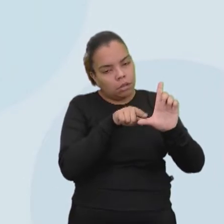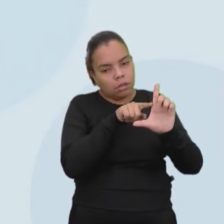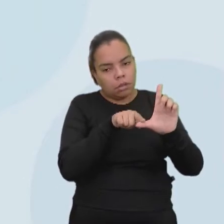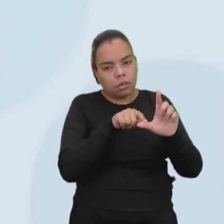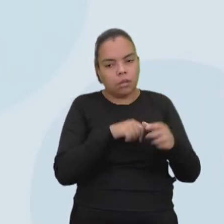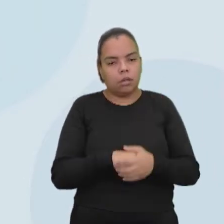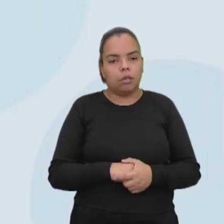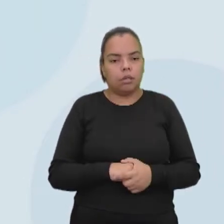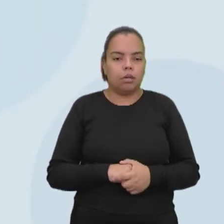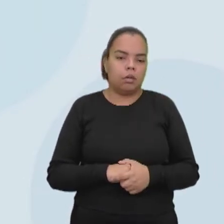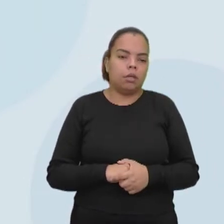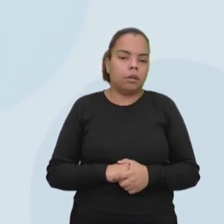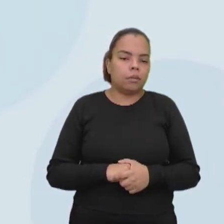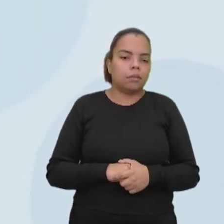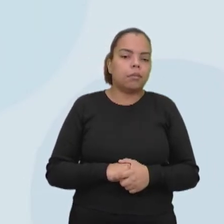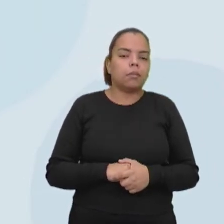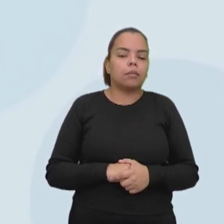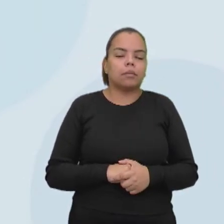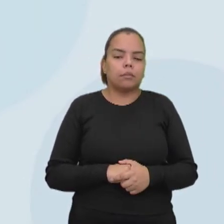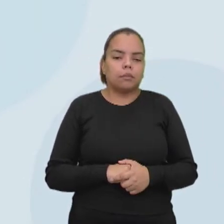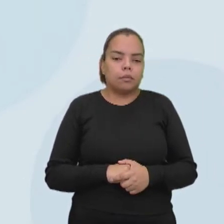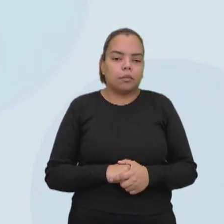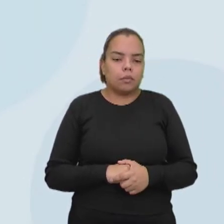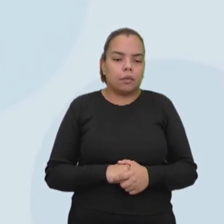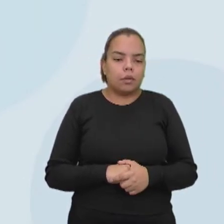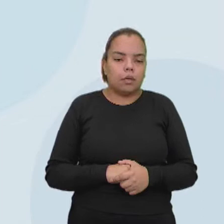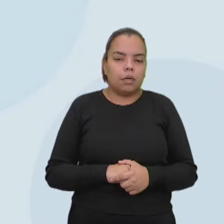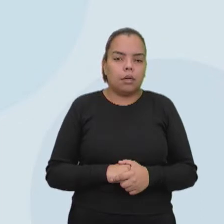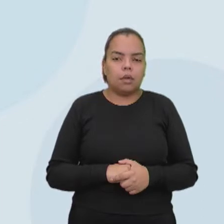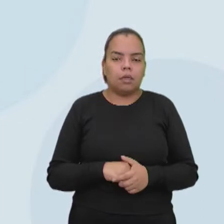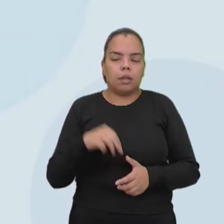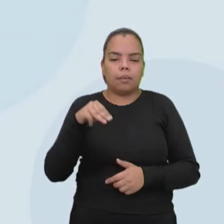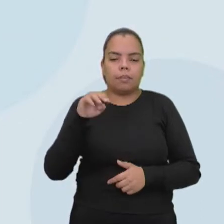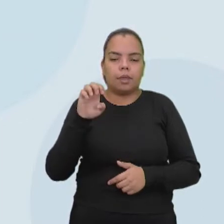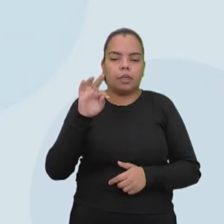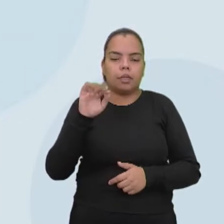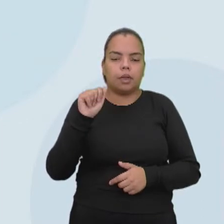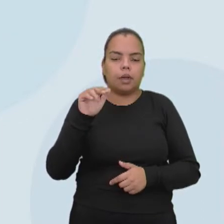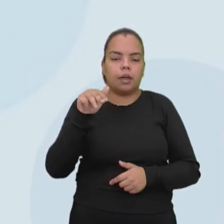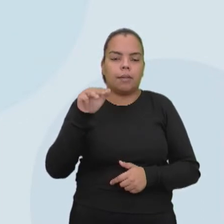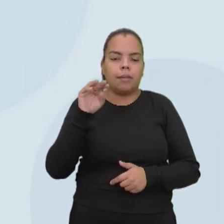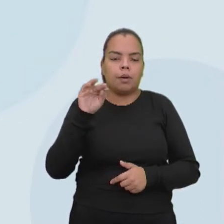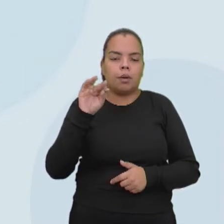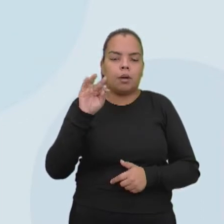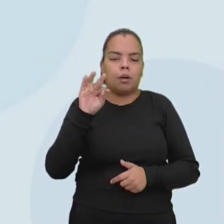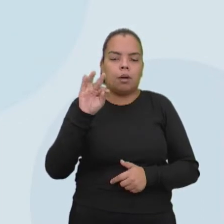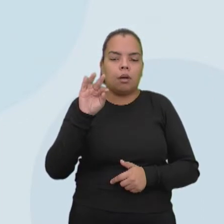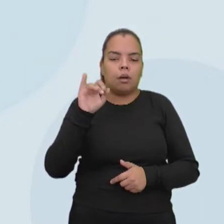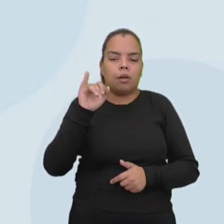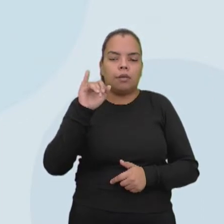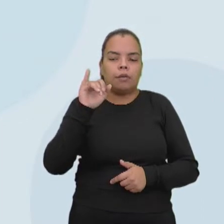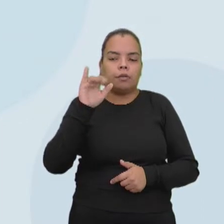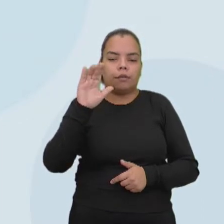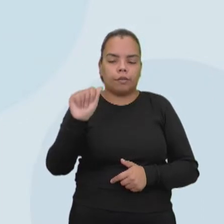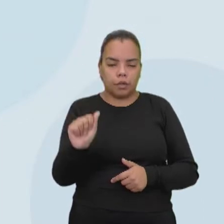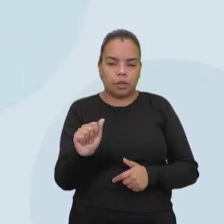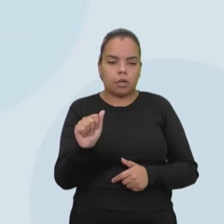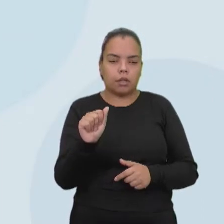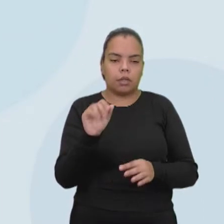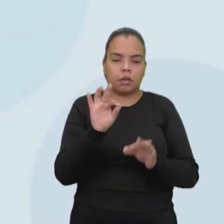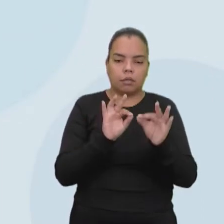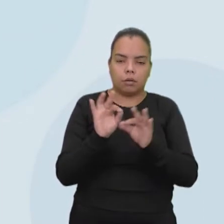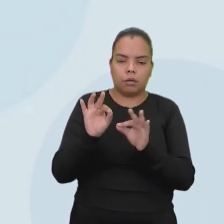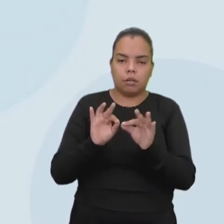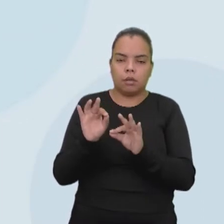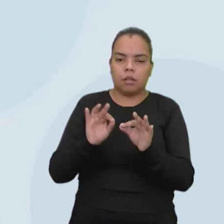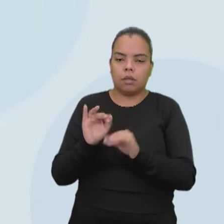né? Então, nas rochas metamórficas, por exemplo, ocorre aí associação a falhas, sítios de intensa fragmentação. E nas